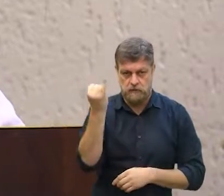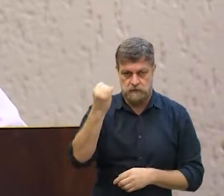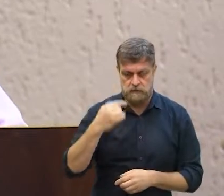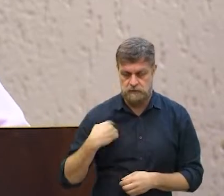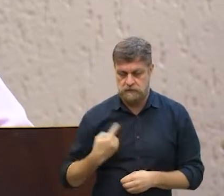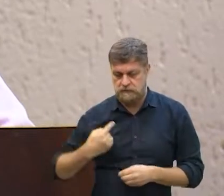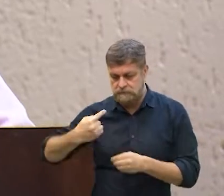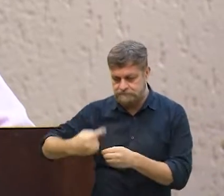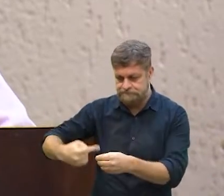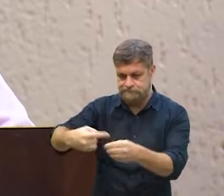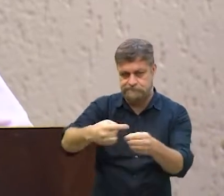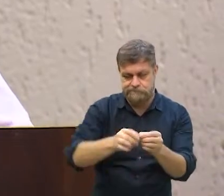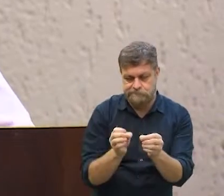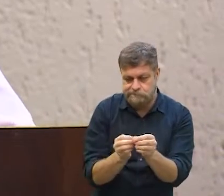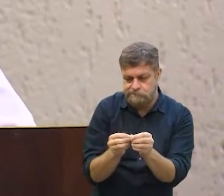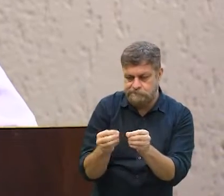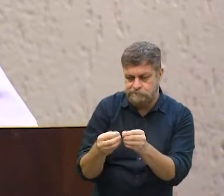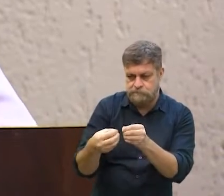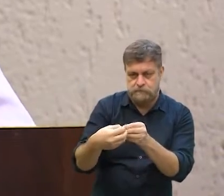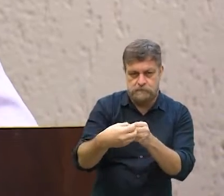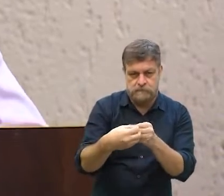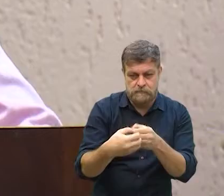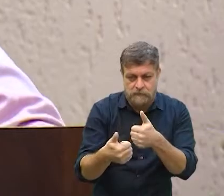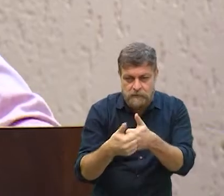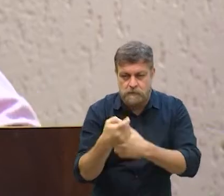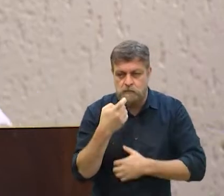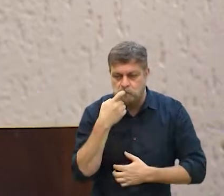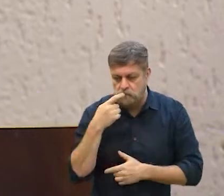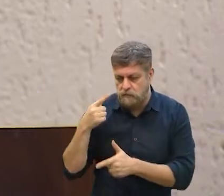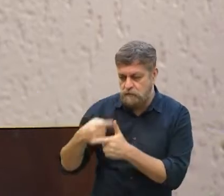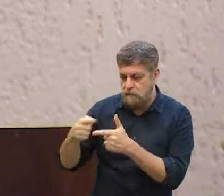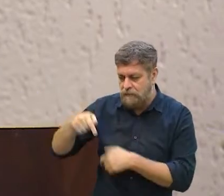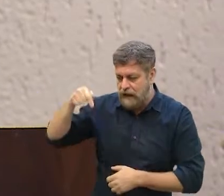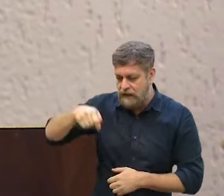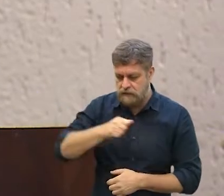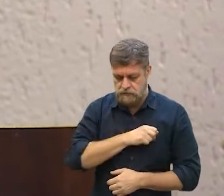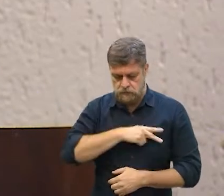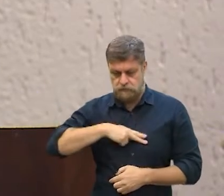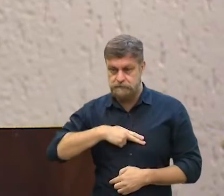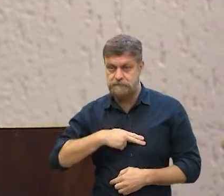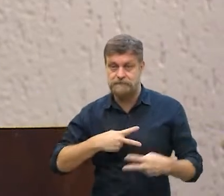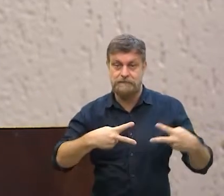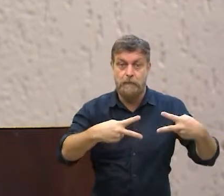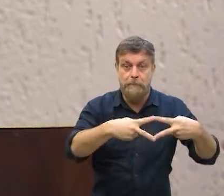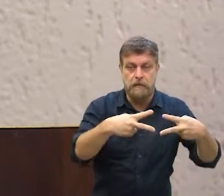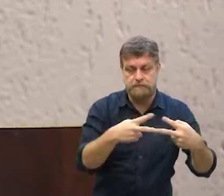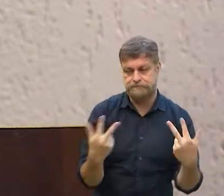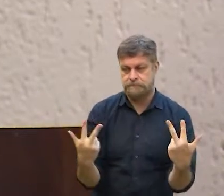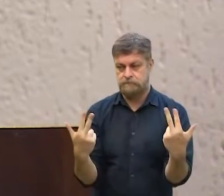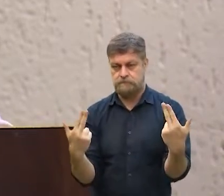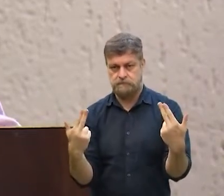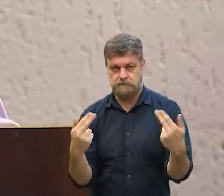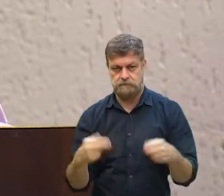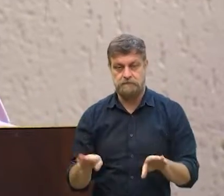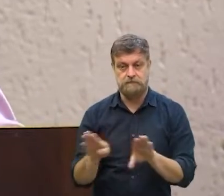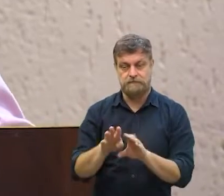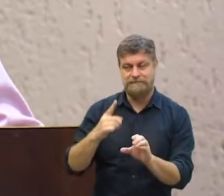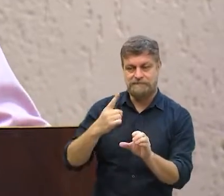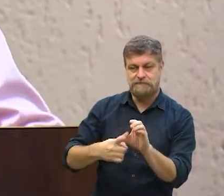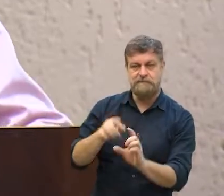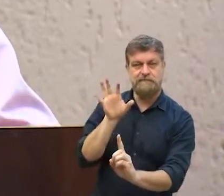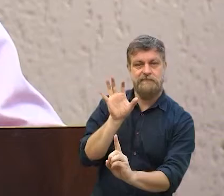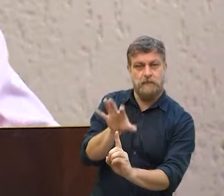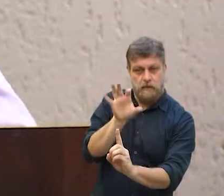importância deste tipo de encontro. Os nossos municípios eles estão conurbados. Os problemas que ocorrem aqui em Arthur Nogueira, ocorrem em